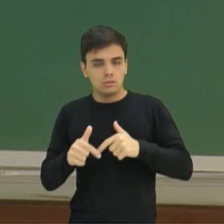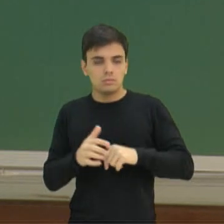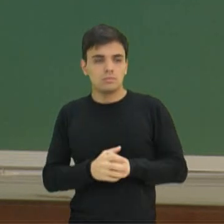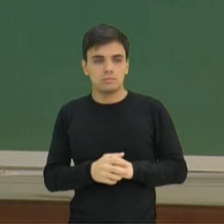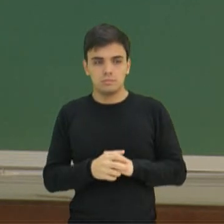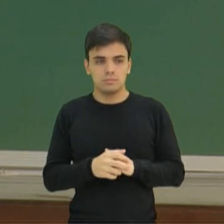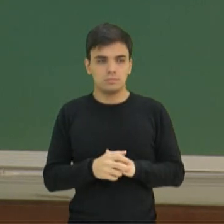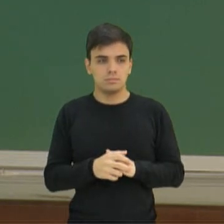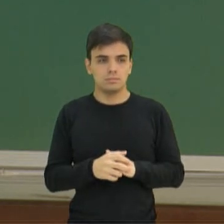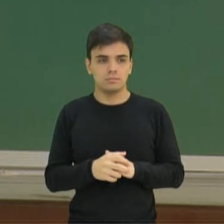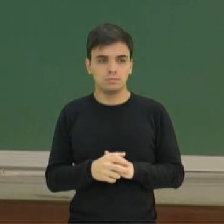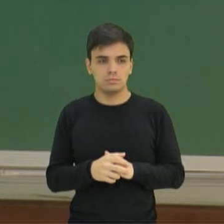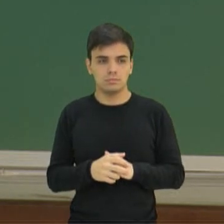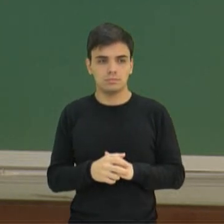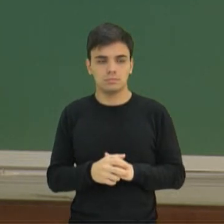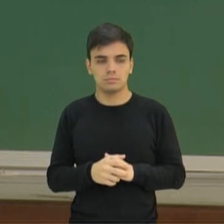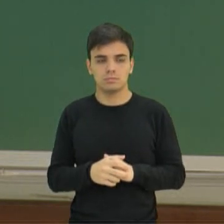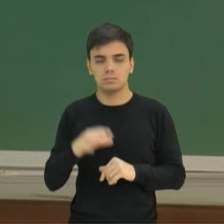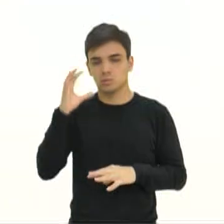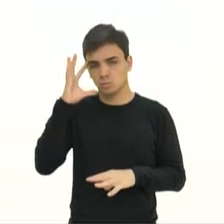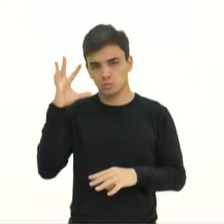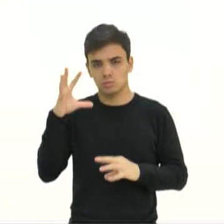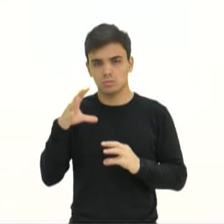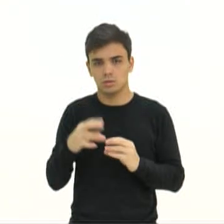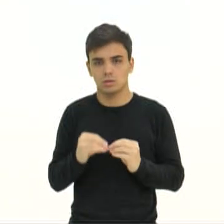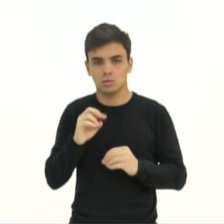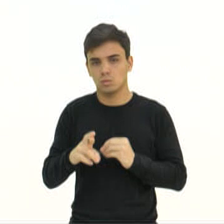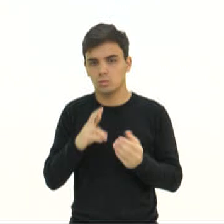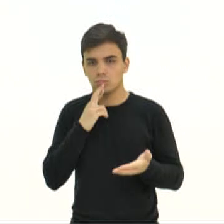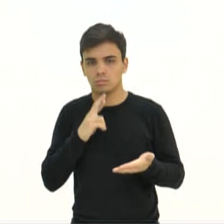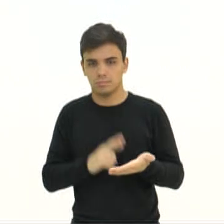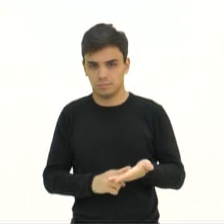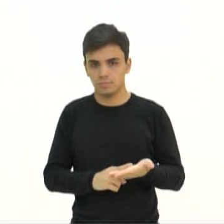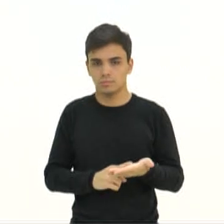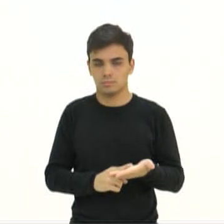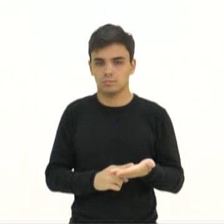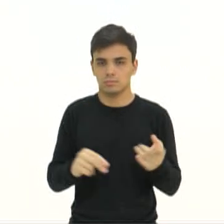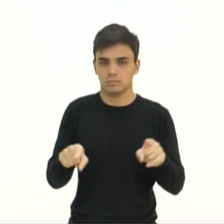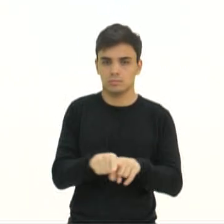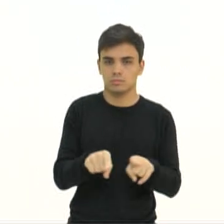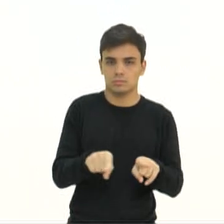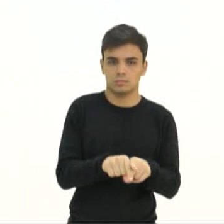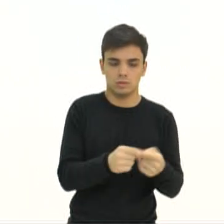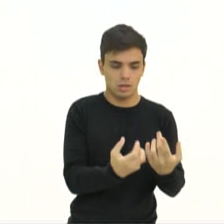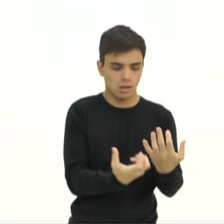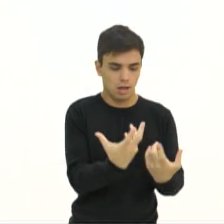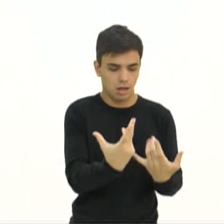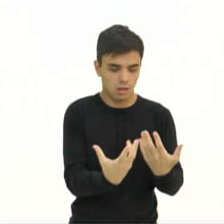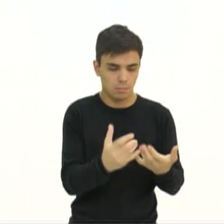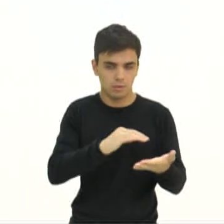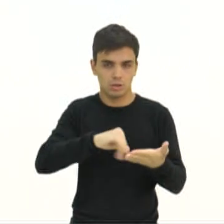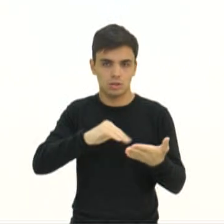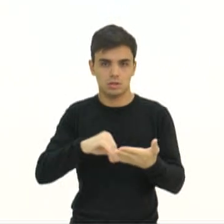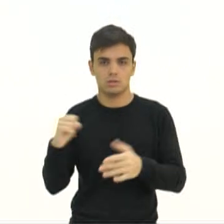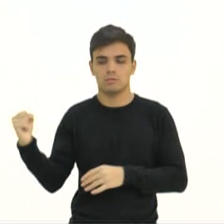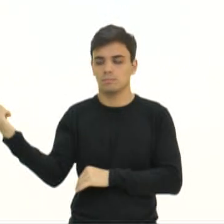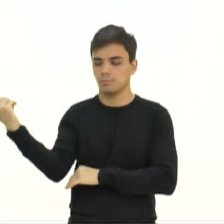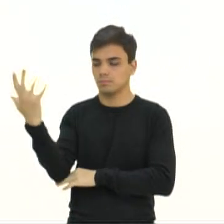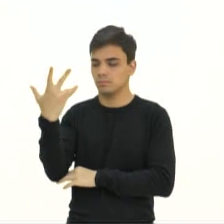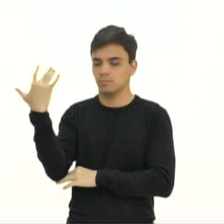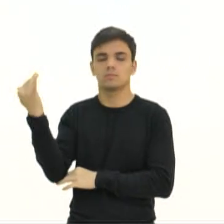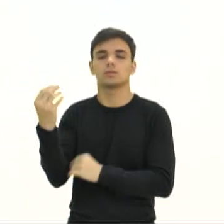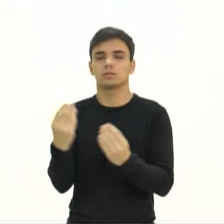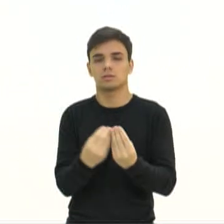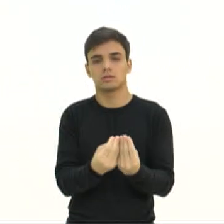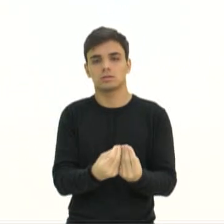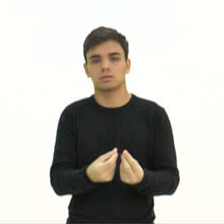vamos entender como resultado? A retirada e a queimada da vegetação, degradação ali a